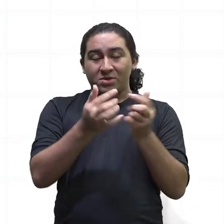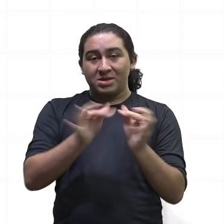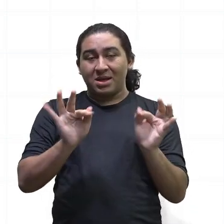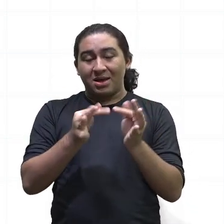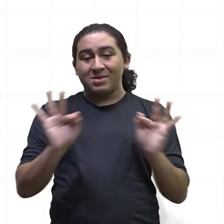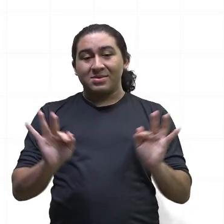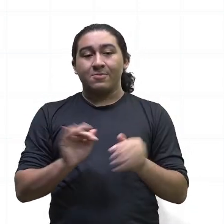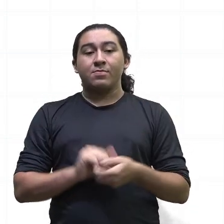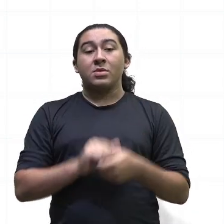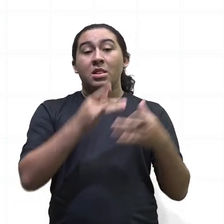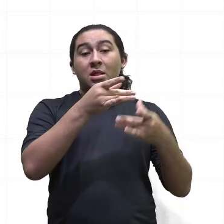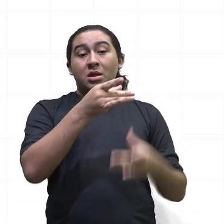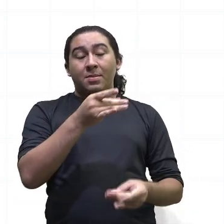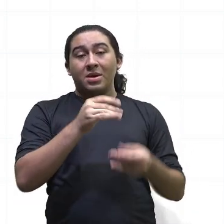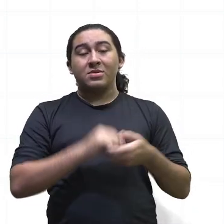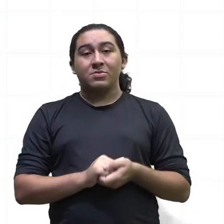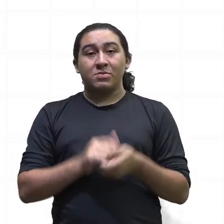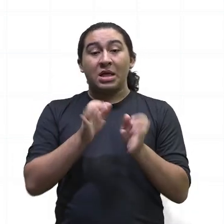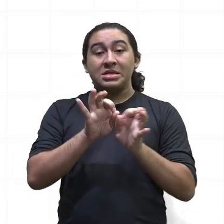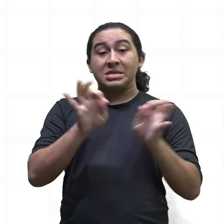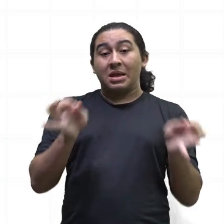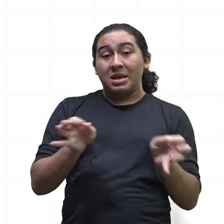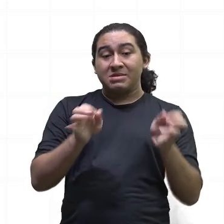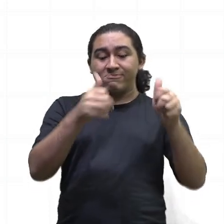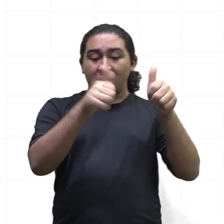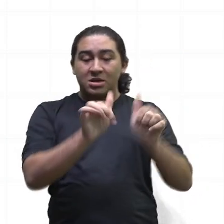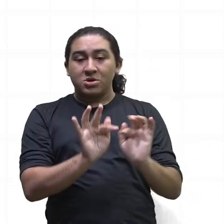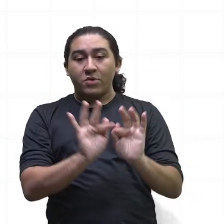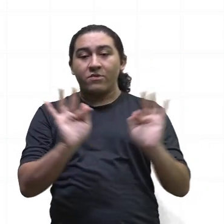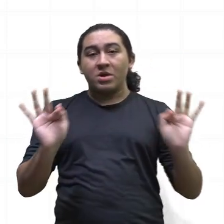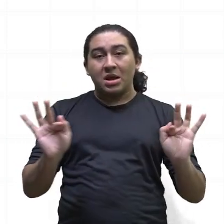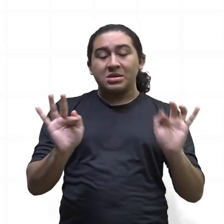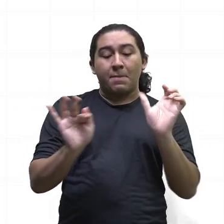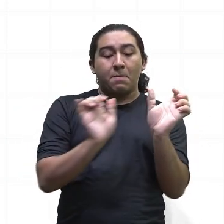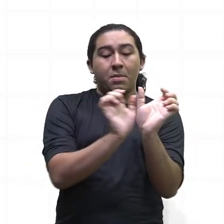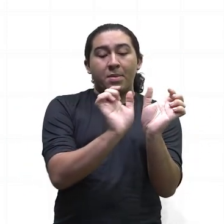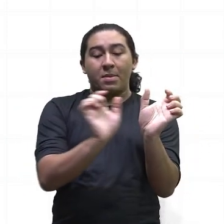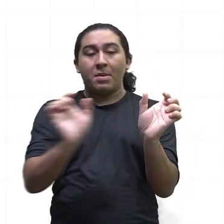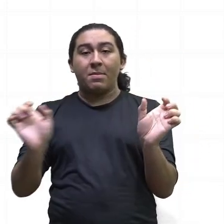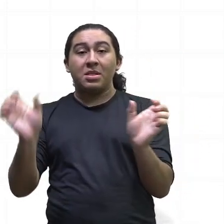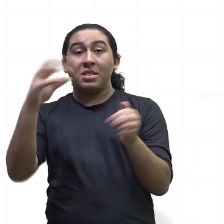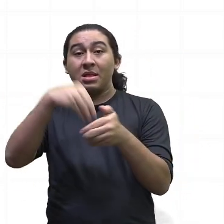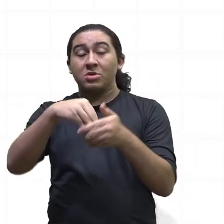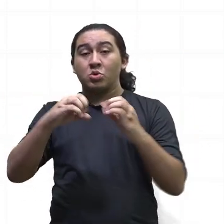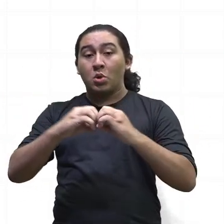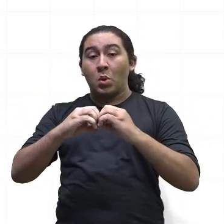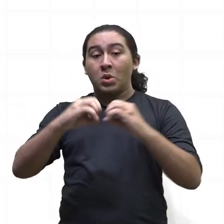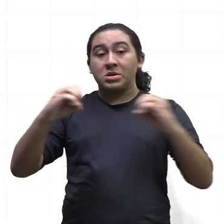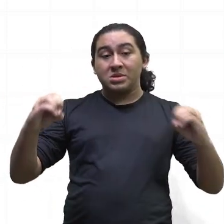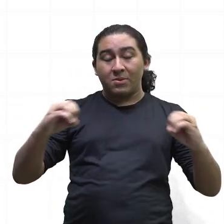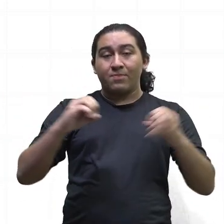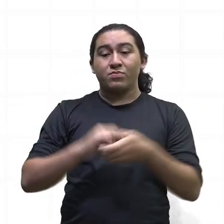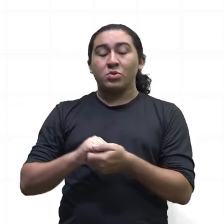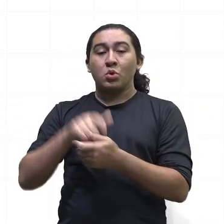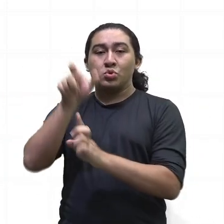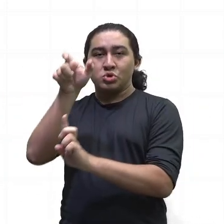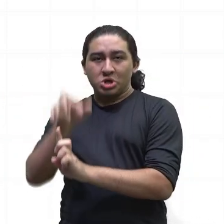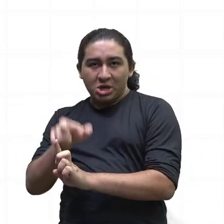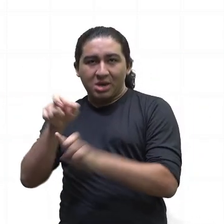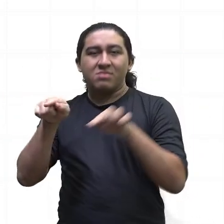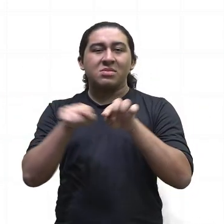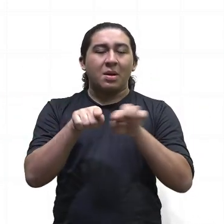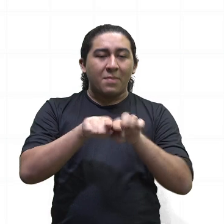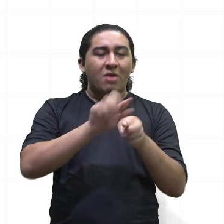morfossintaxe, detalhamento, sintaxe, termos essenciais da oração, sujeito,